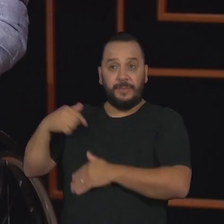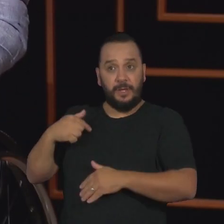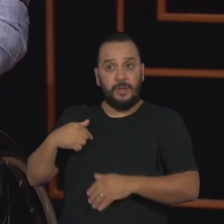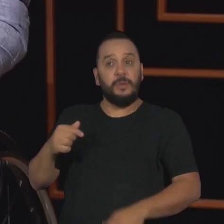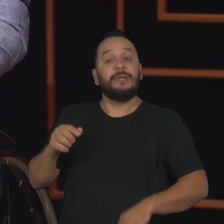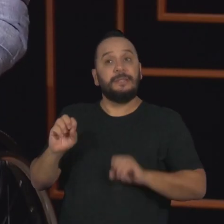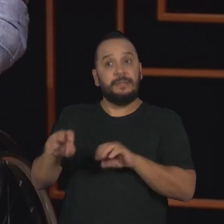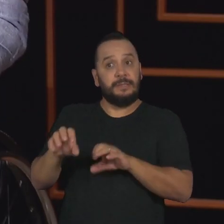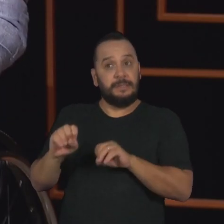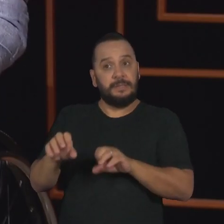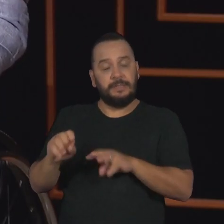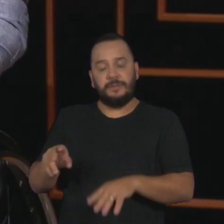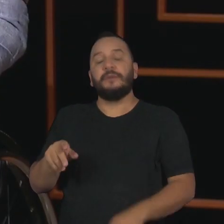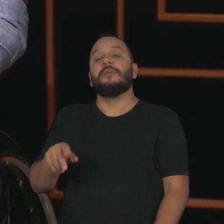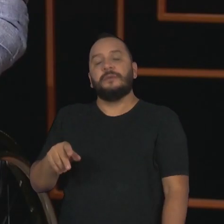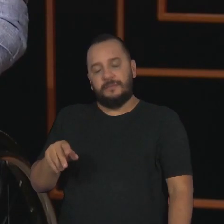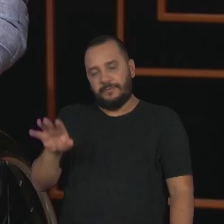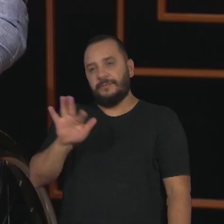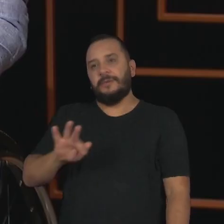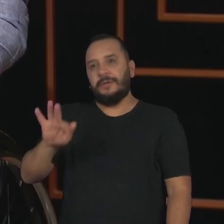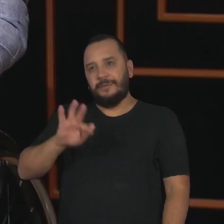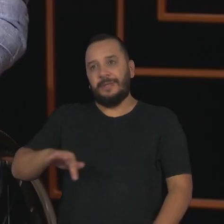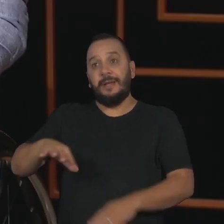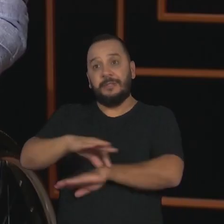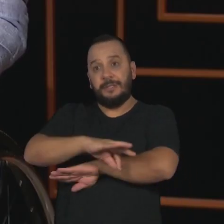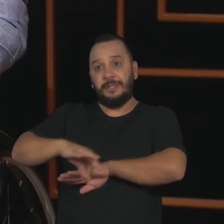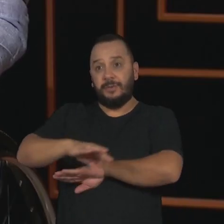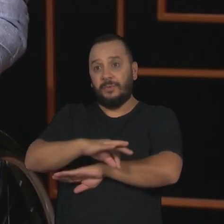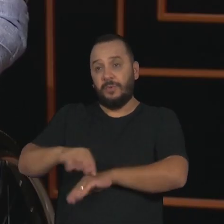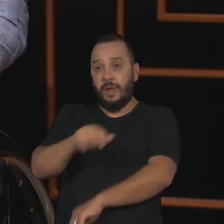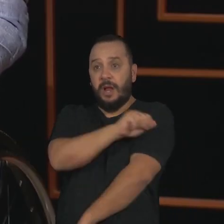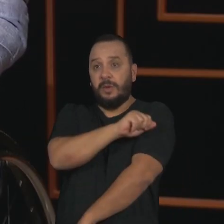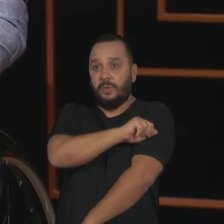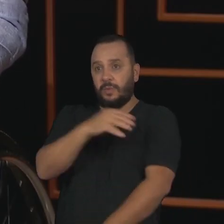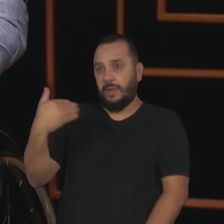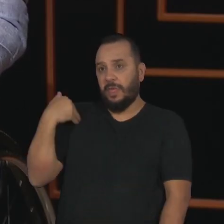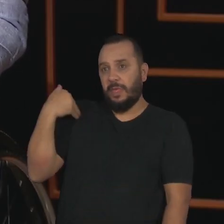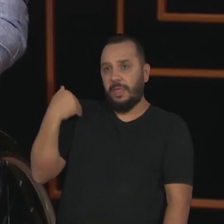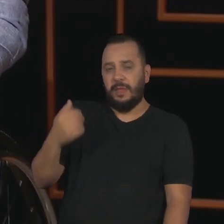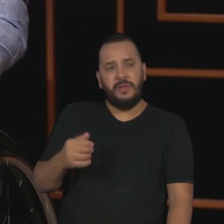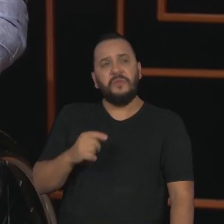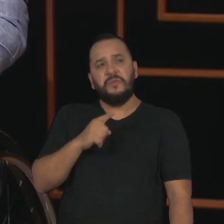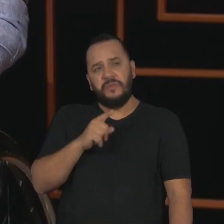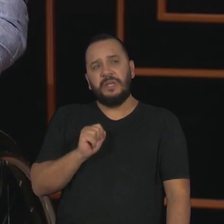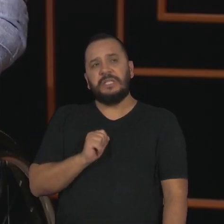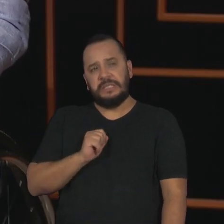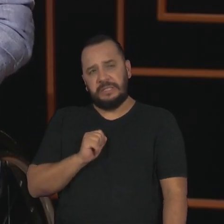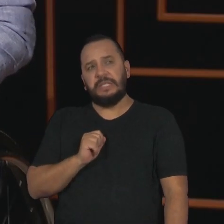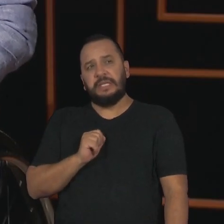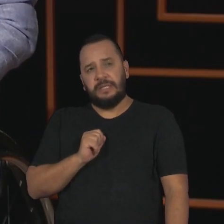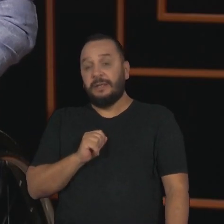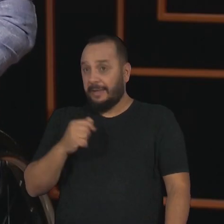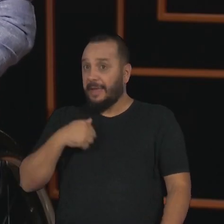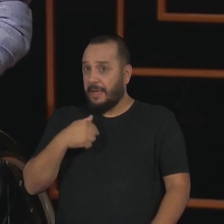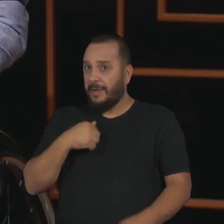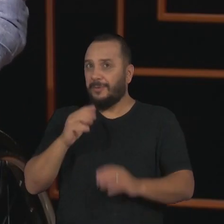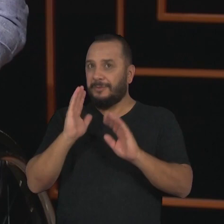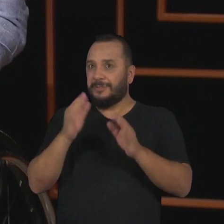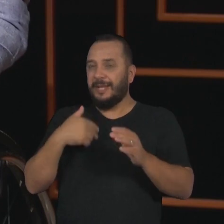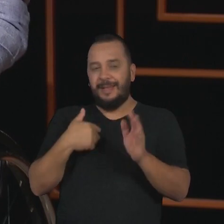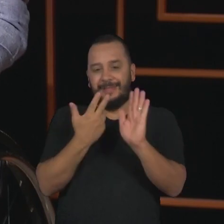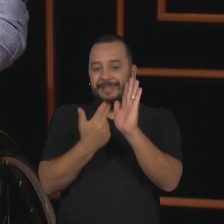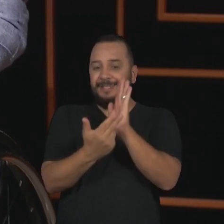faculdade de arquitetura, eu lembro que uma aluna falou para mim, Gilberto, e eu pintava umas aves e